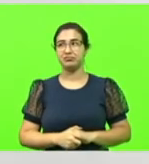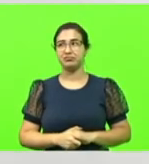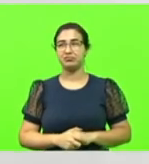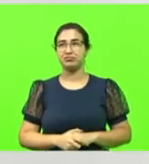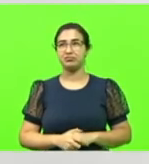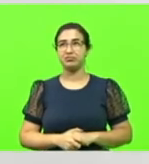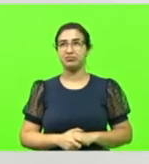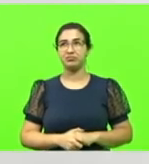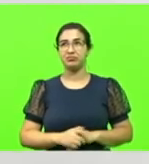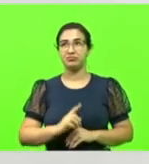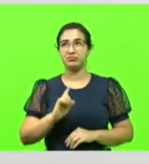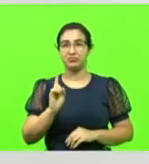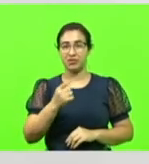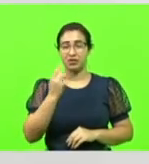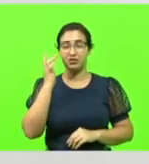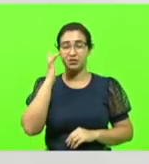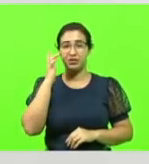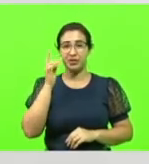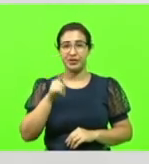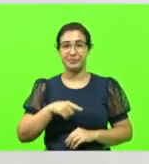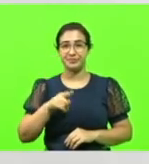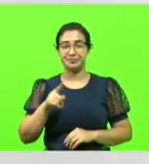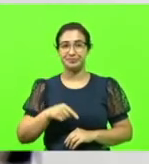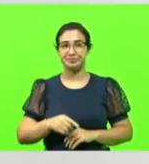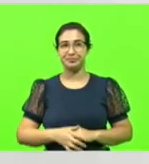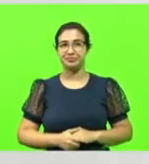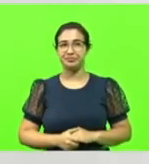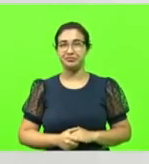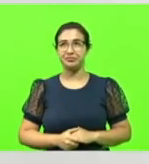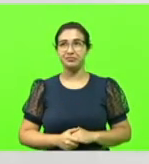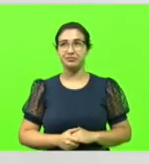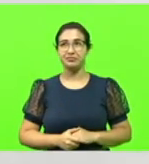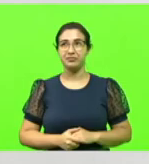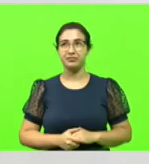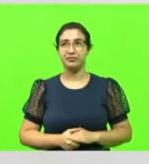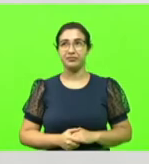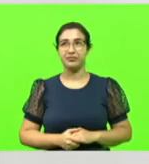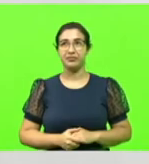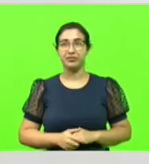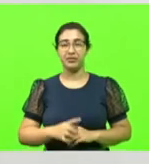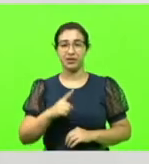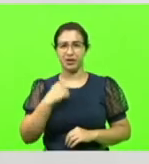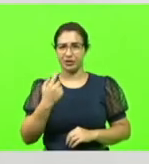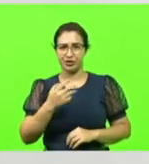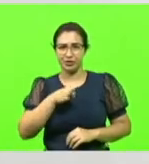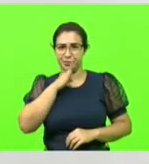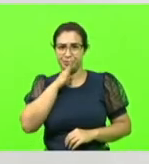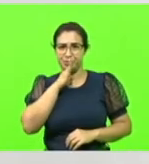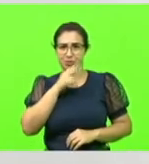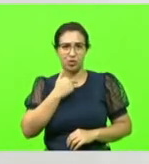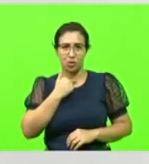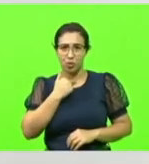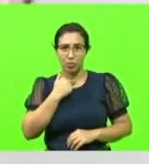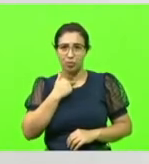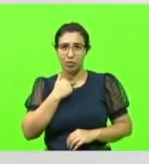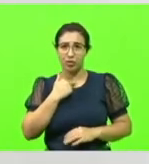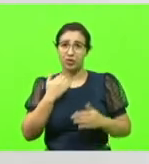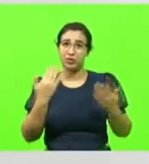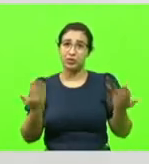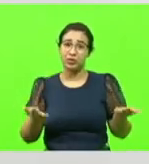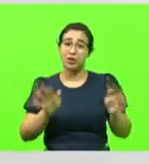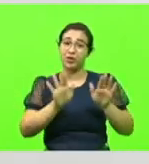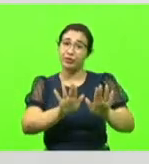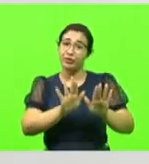É o que a gente acha de vocês. Mas vocês não querem que a gente fale? Ah, então fiquem nas suas